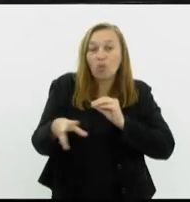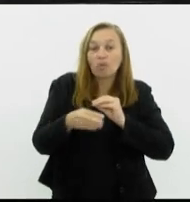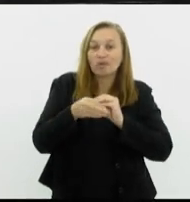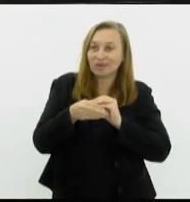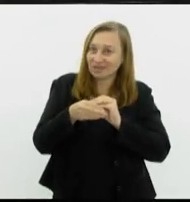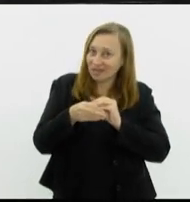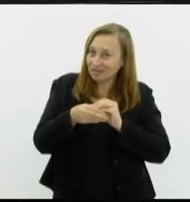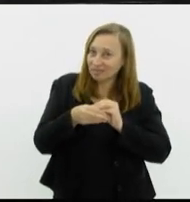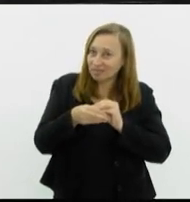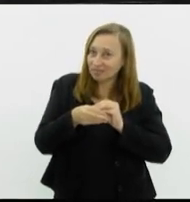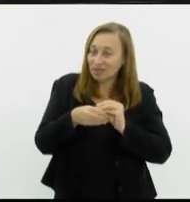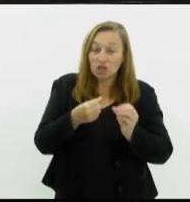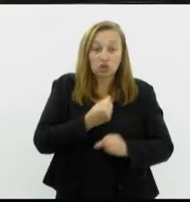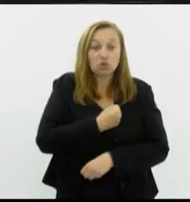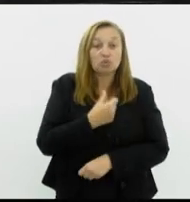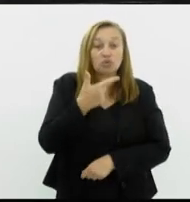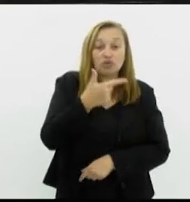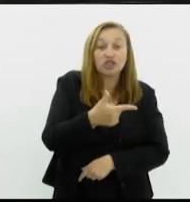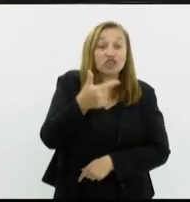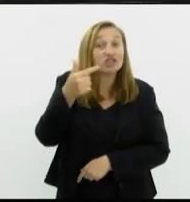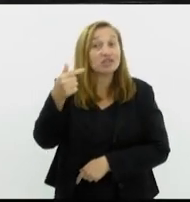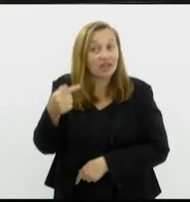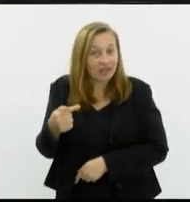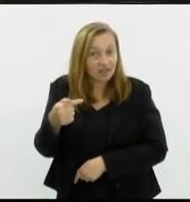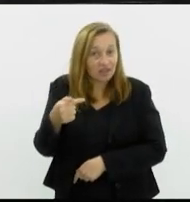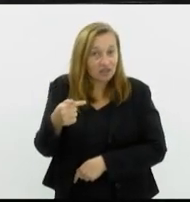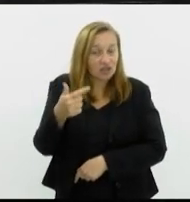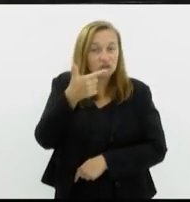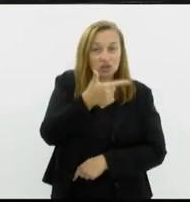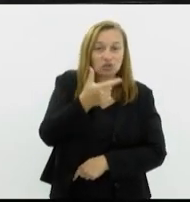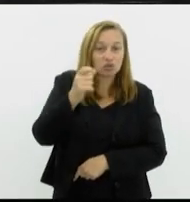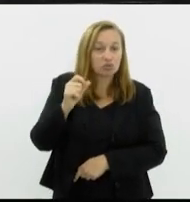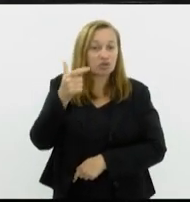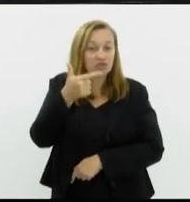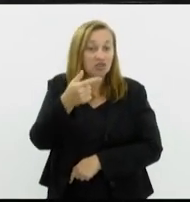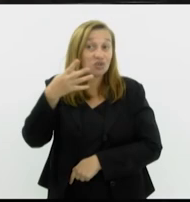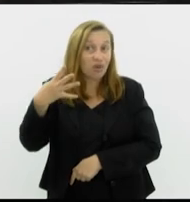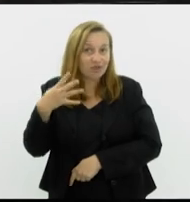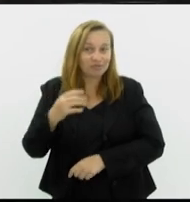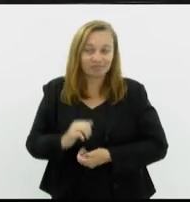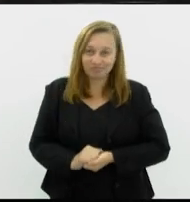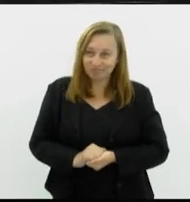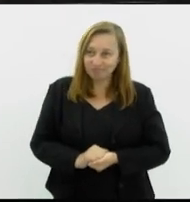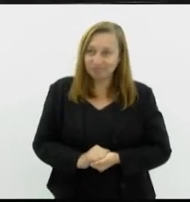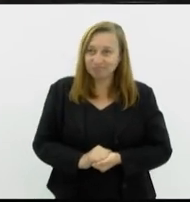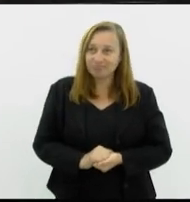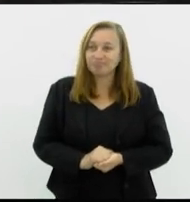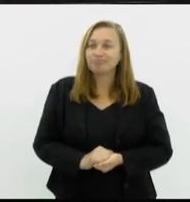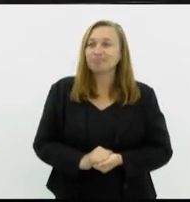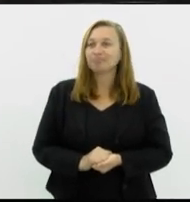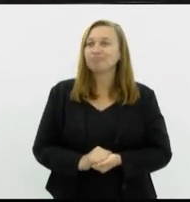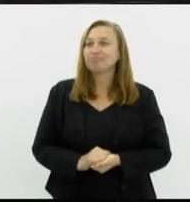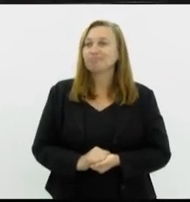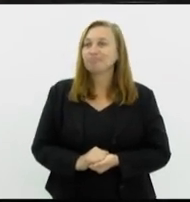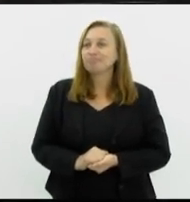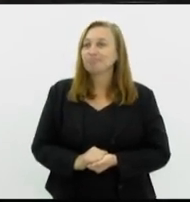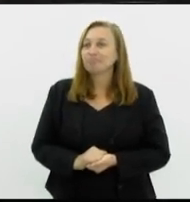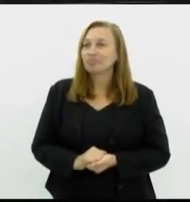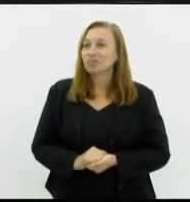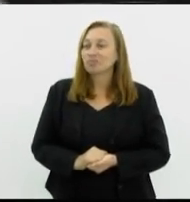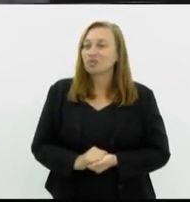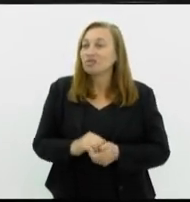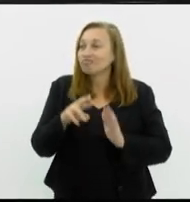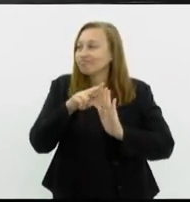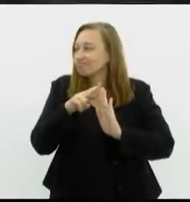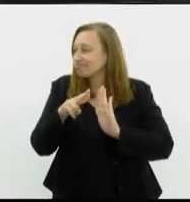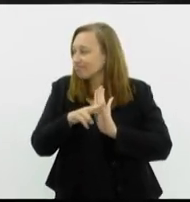complementar número 27 de 2024, que dispõe sobre os